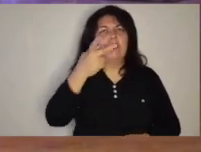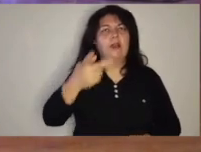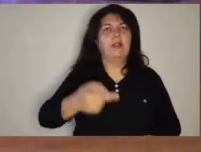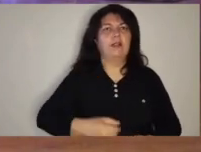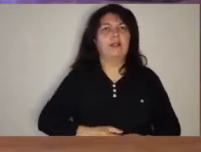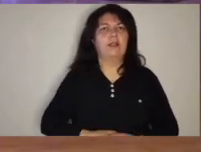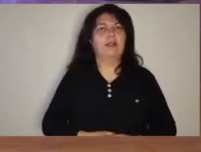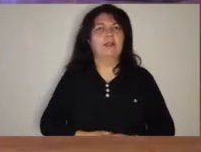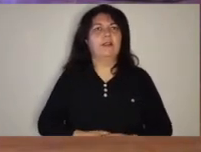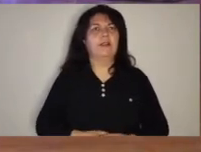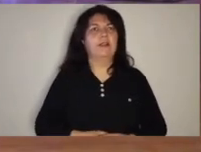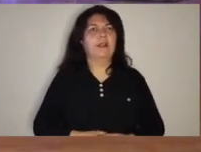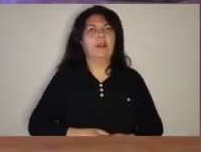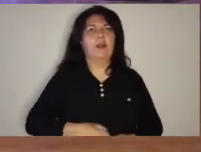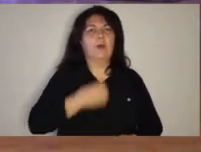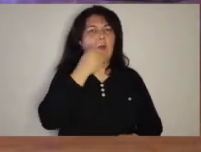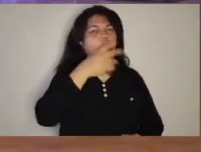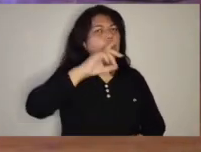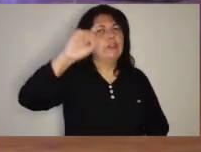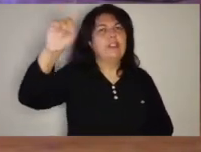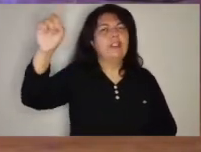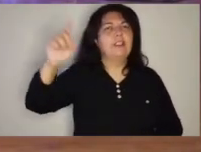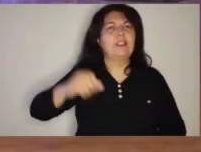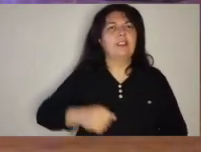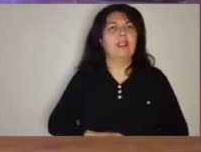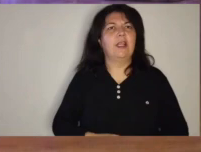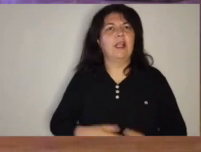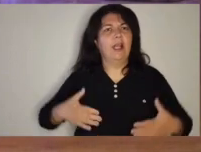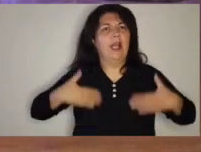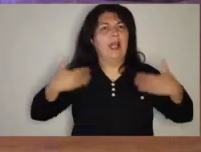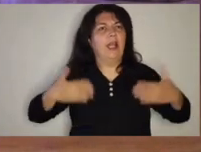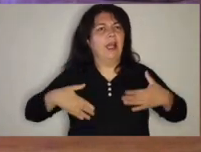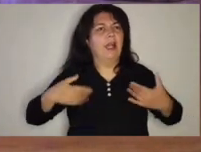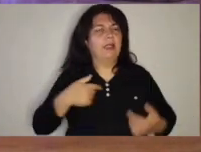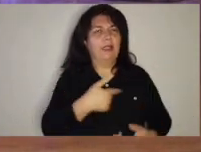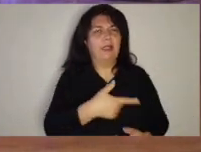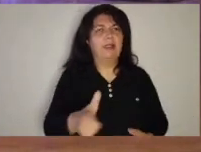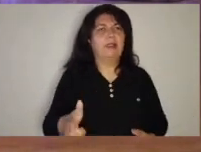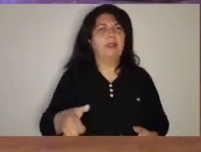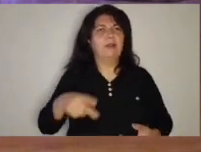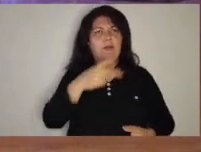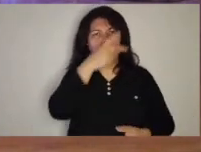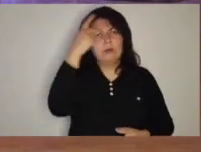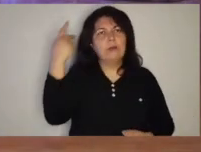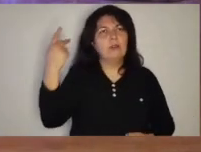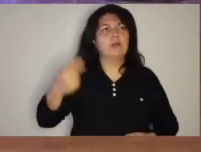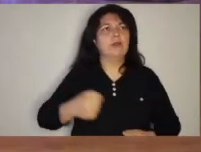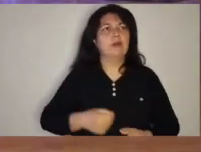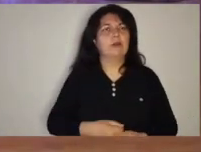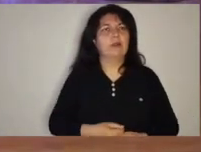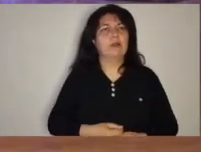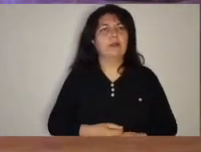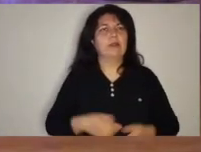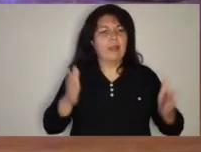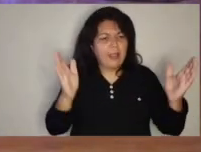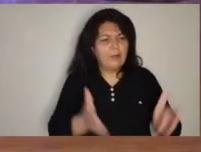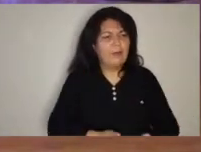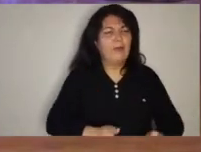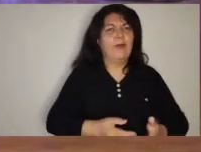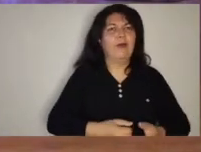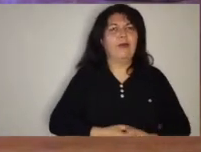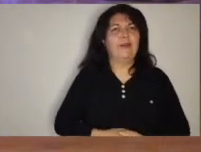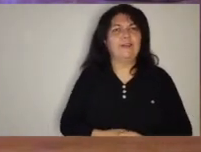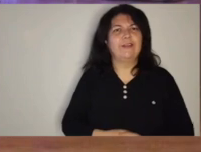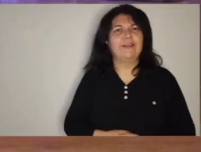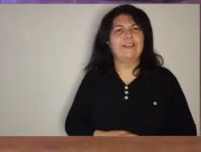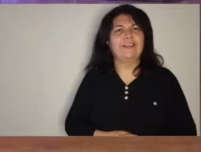O Chico é assim, viu, irmãos? Ele abre a janela, bom dia, São Paulo. Então, irmãos, seja uma pessoa que coloca a pessoa o quê? Para cima, vamos